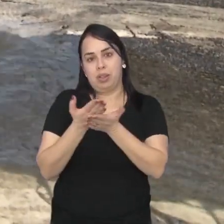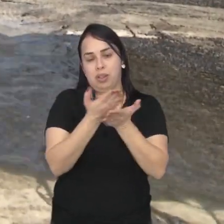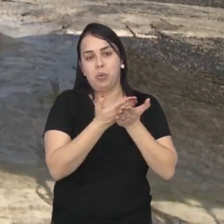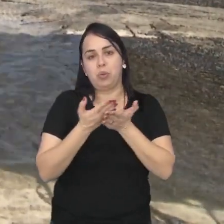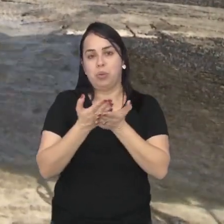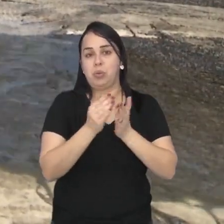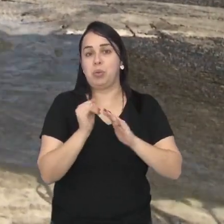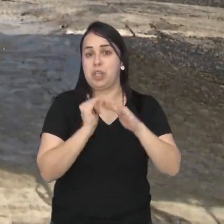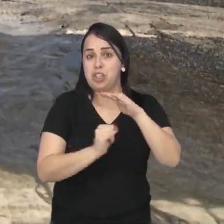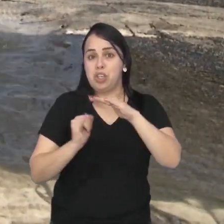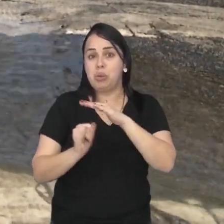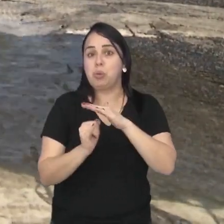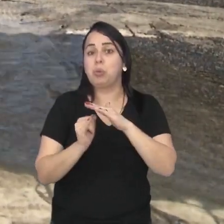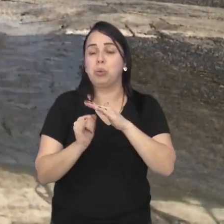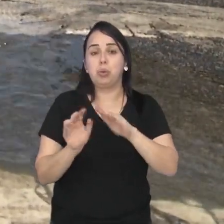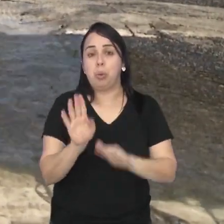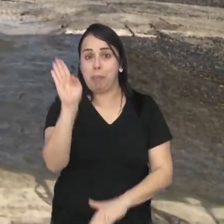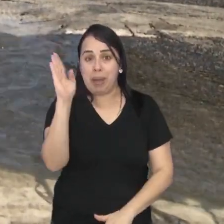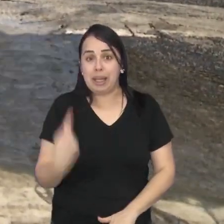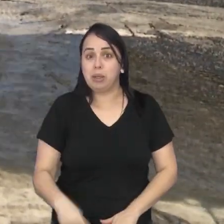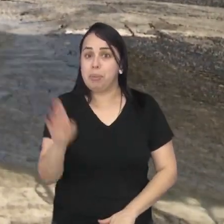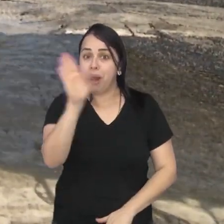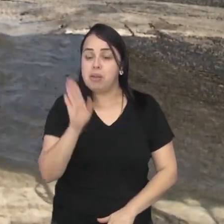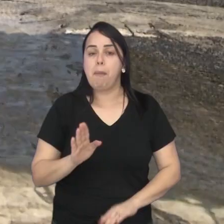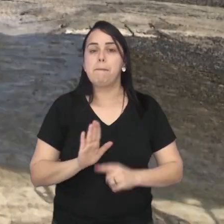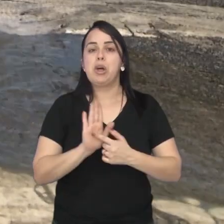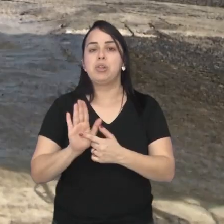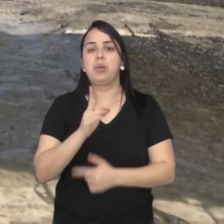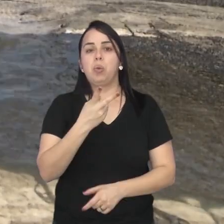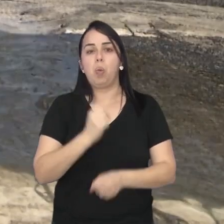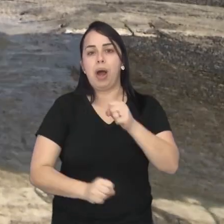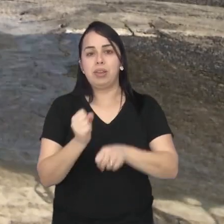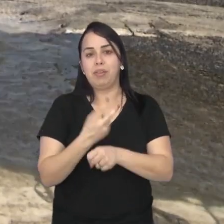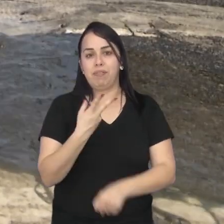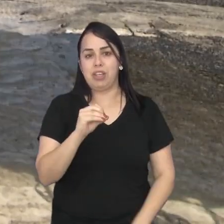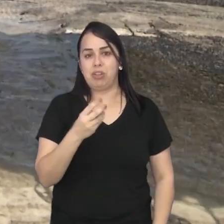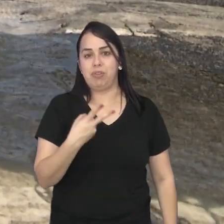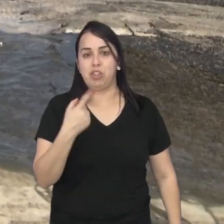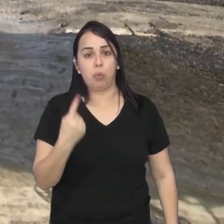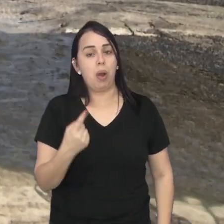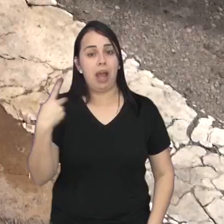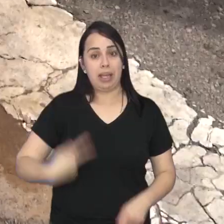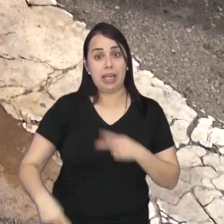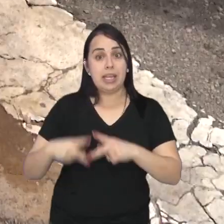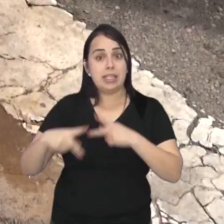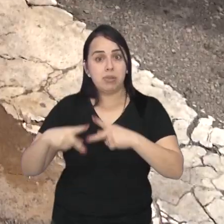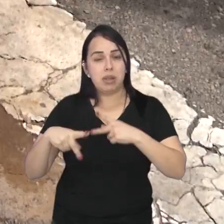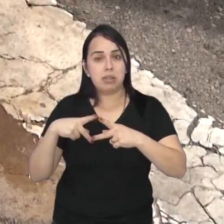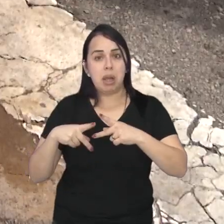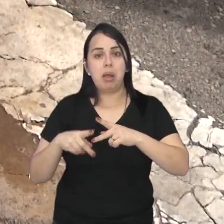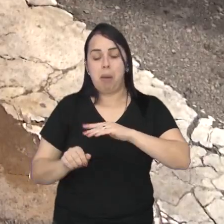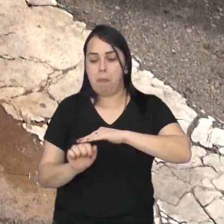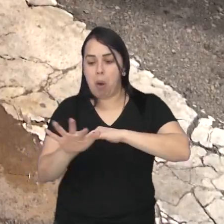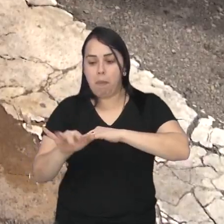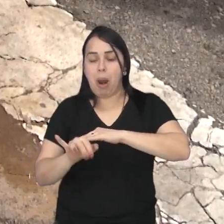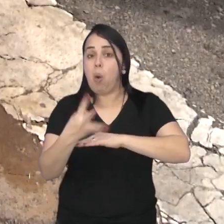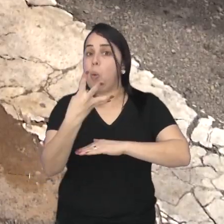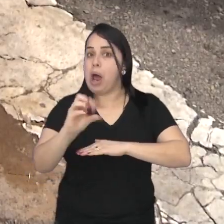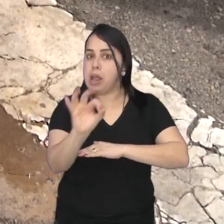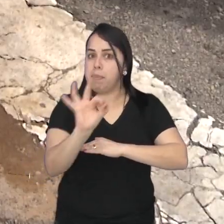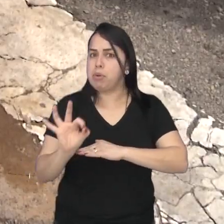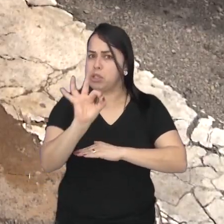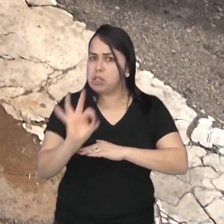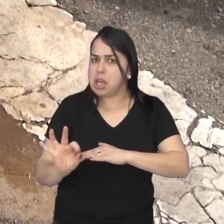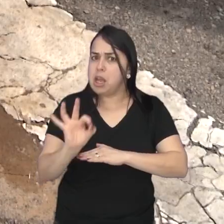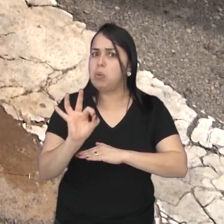pelo Instituto Trata Brasil mostrou que, em 2021, São José dos Campos perdeu mais de 40% de